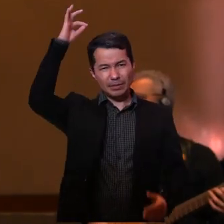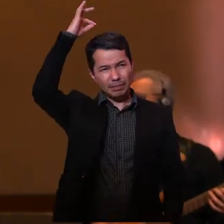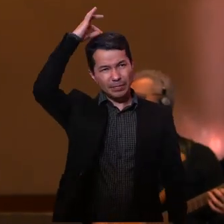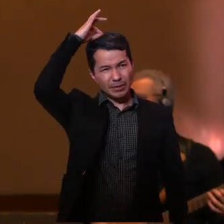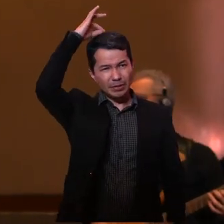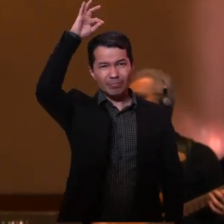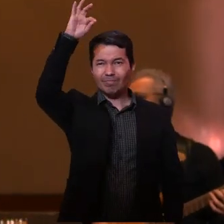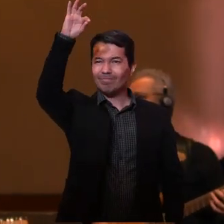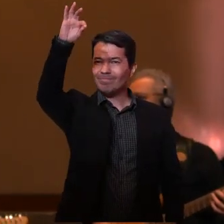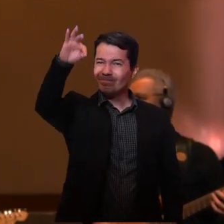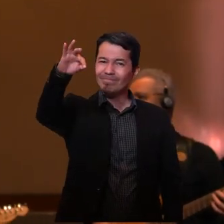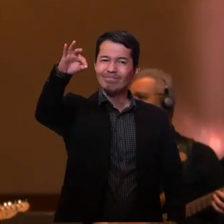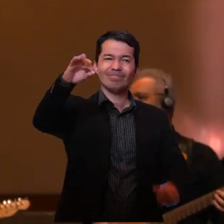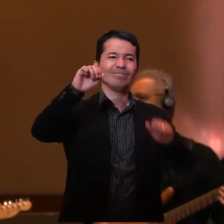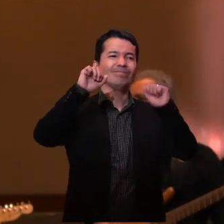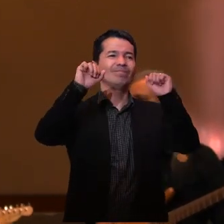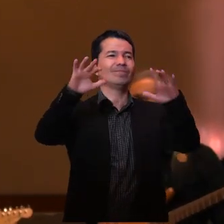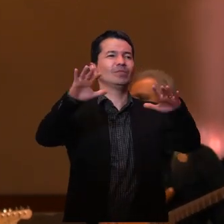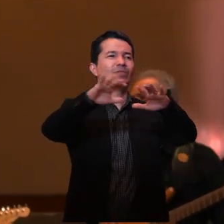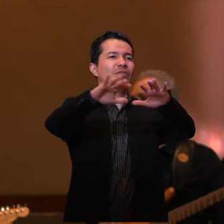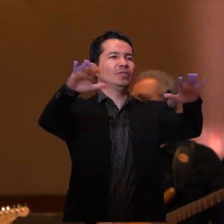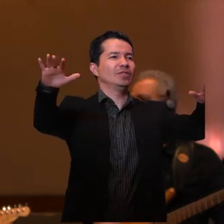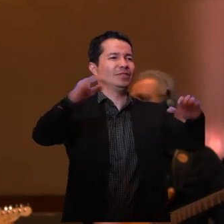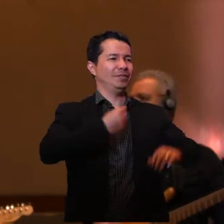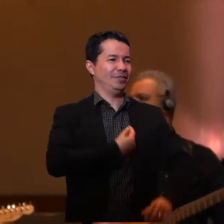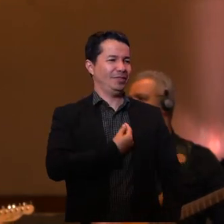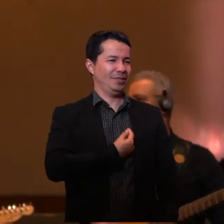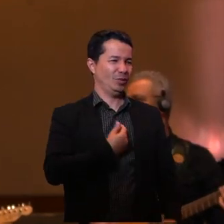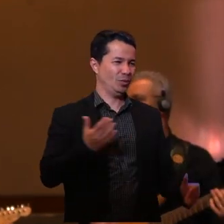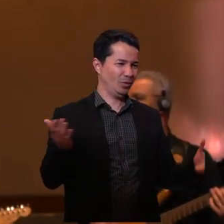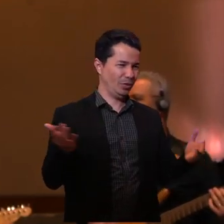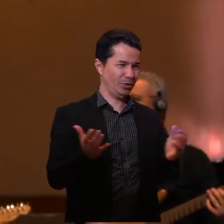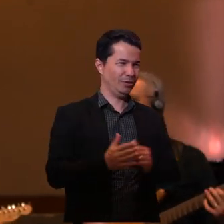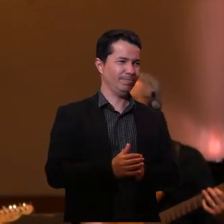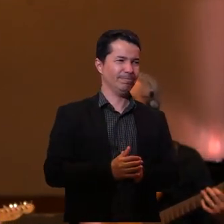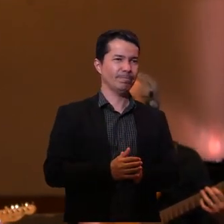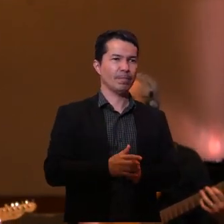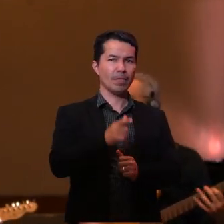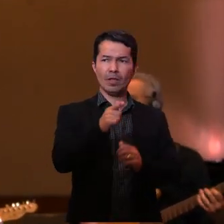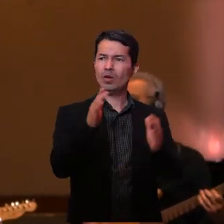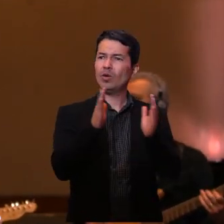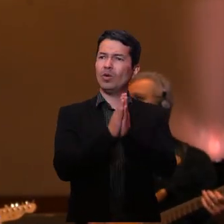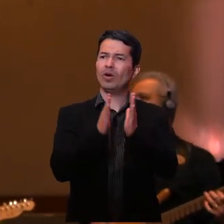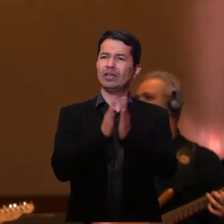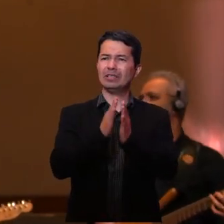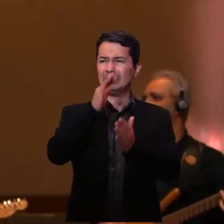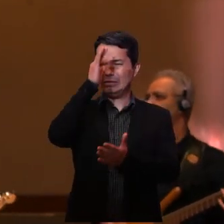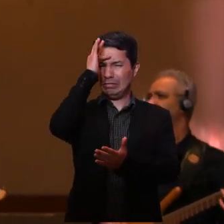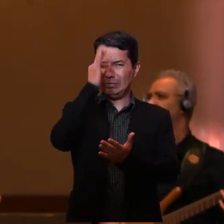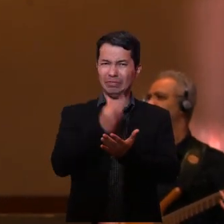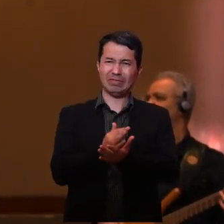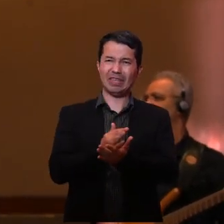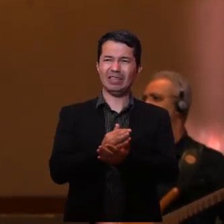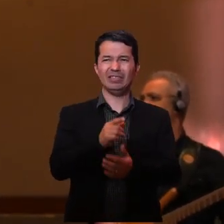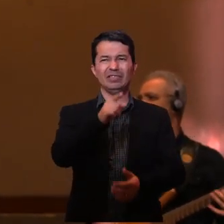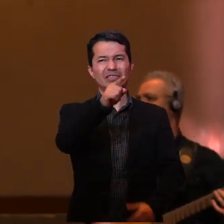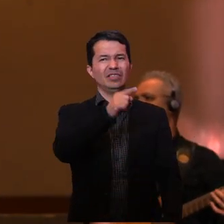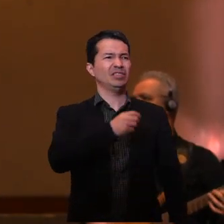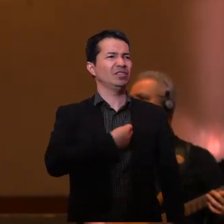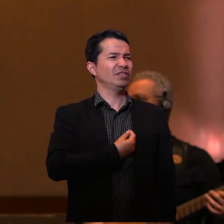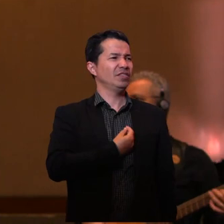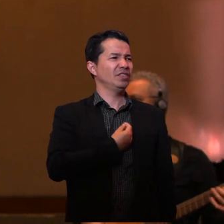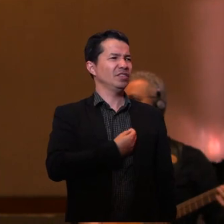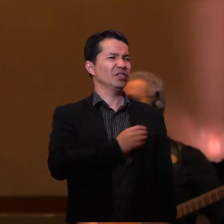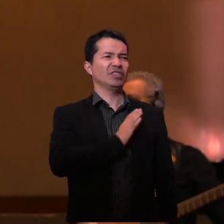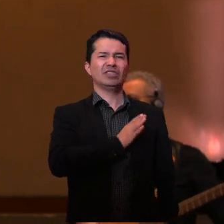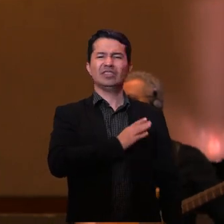lugar. Se você orar com fé e for verdadeiro do teu coração,